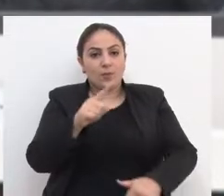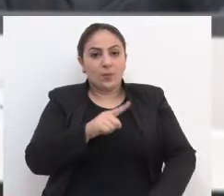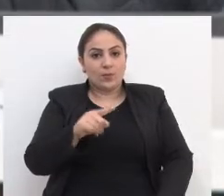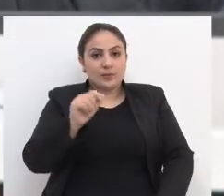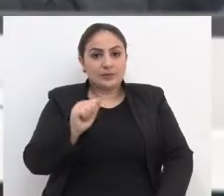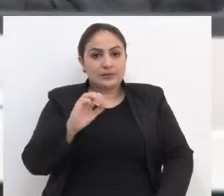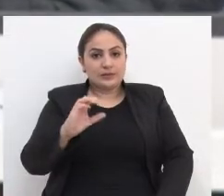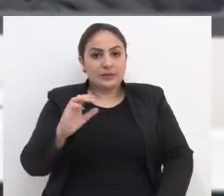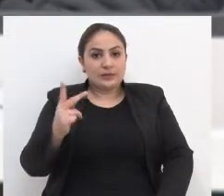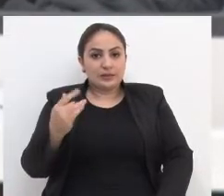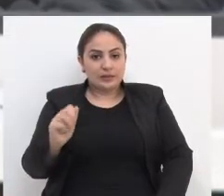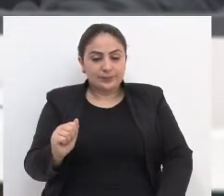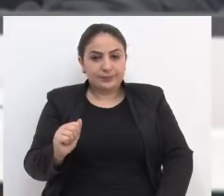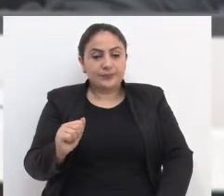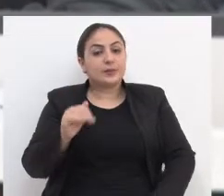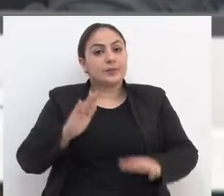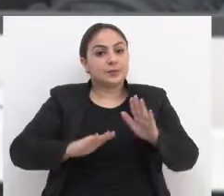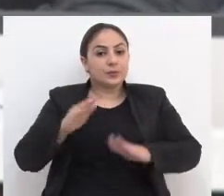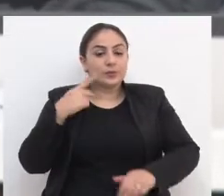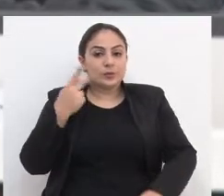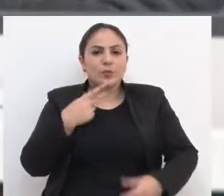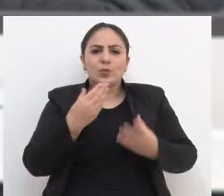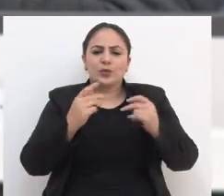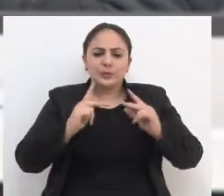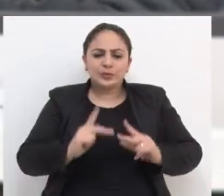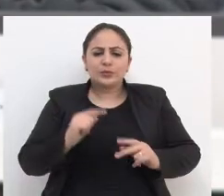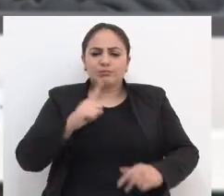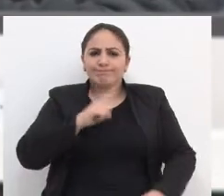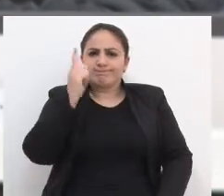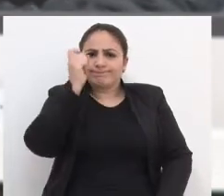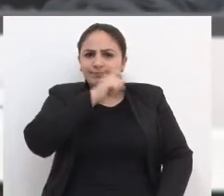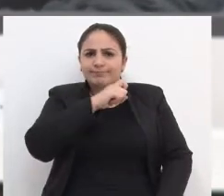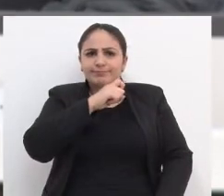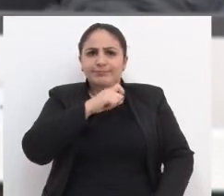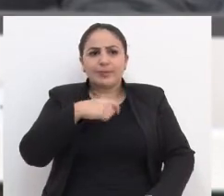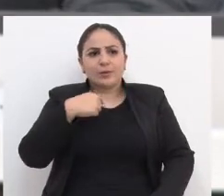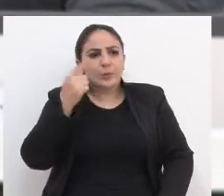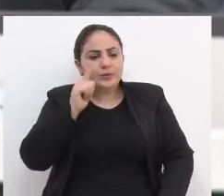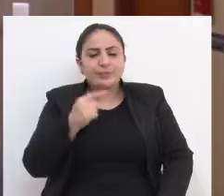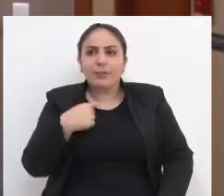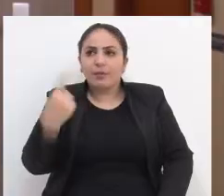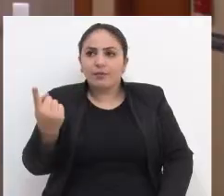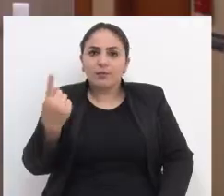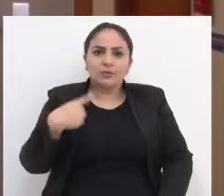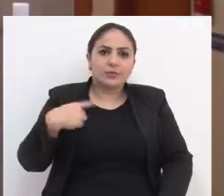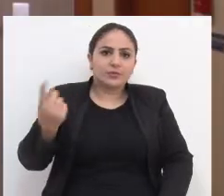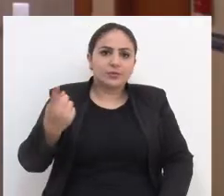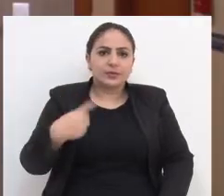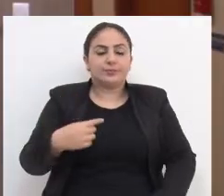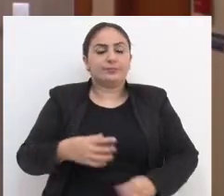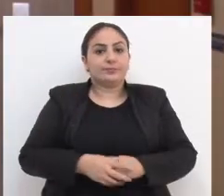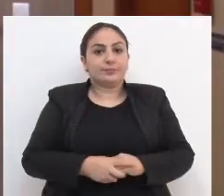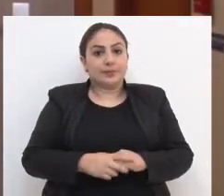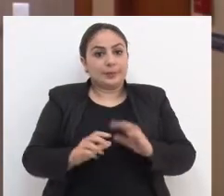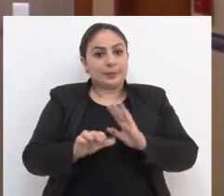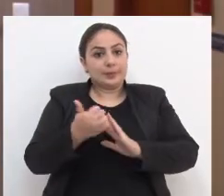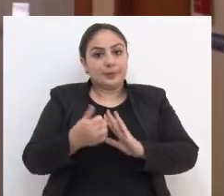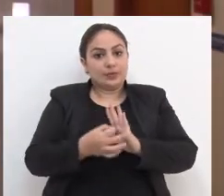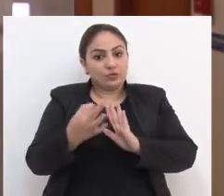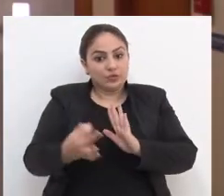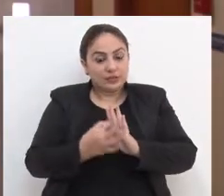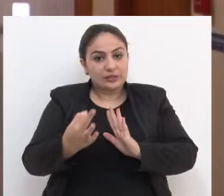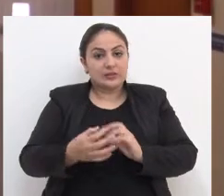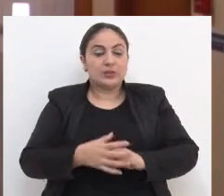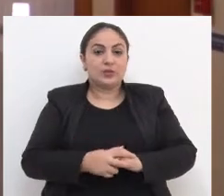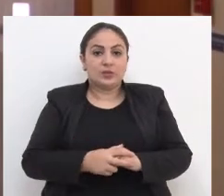o parlamentar, muitos pacientes têm dificuldades para o deslocamento. Assim como a primeira indicação, essa também